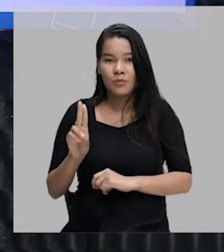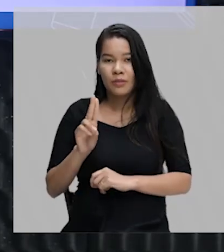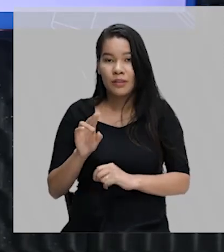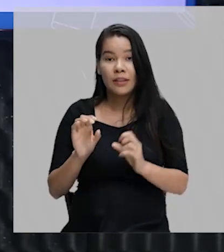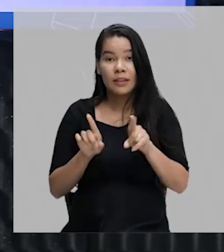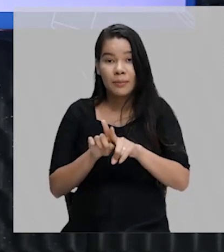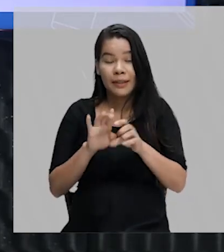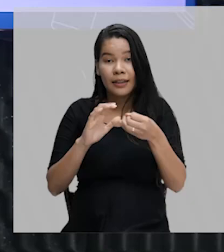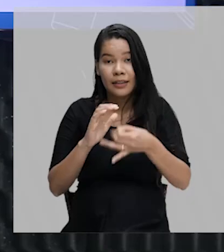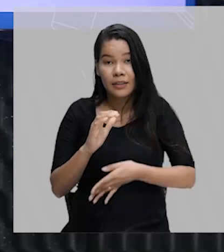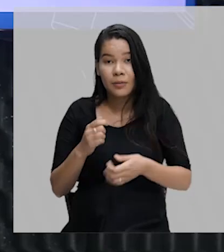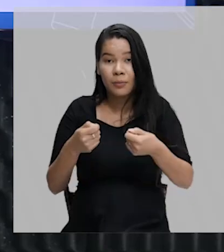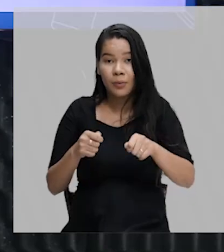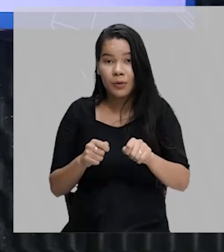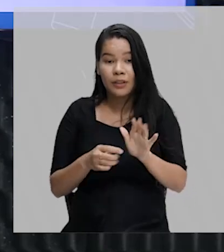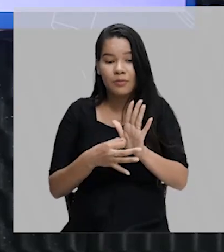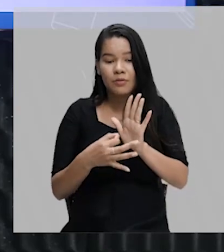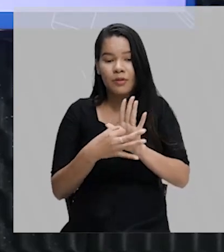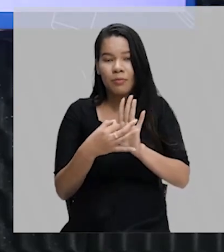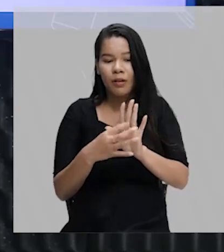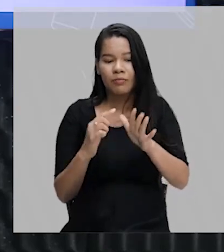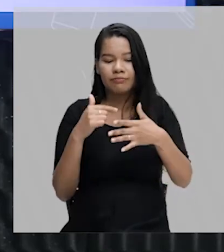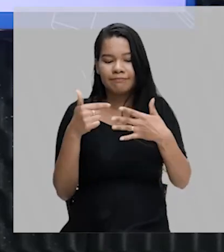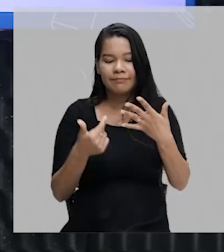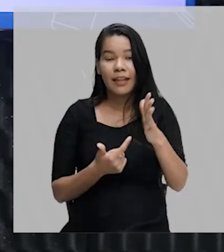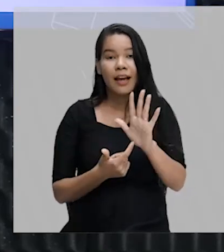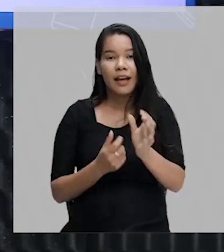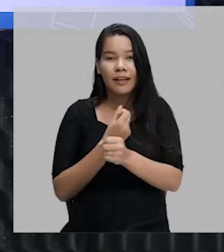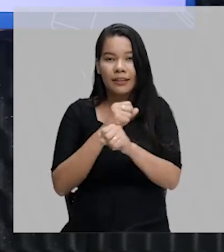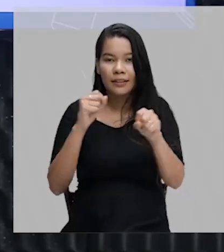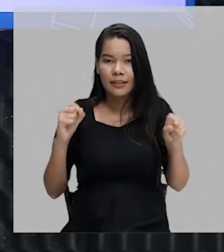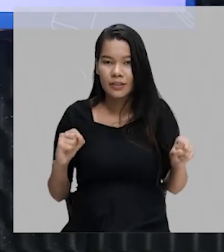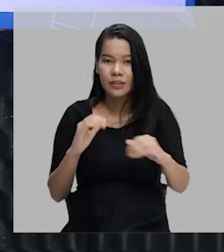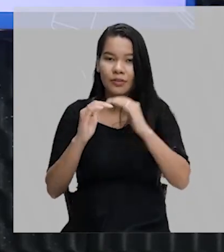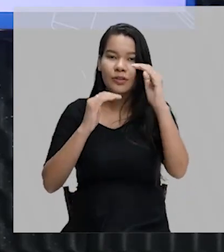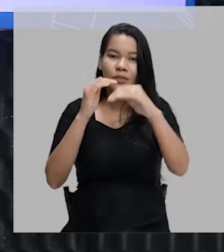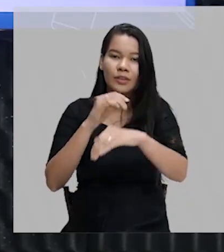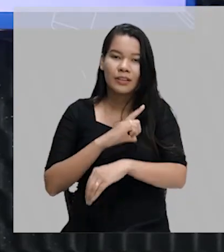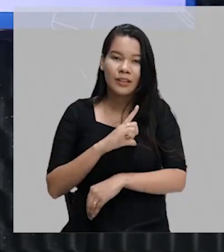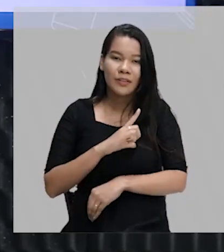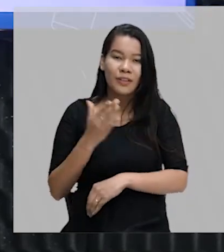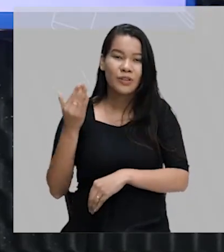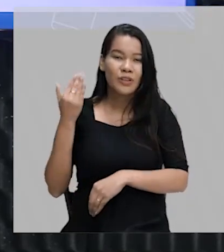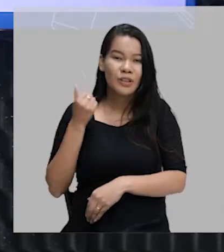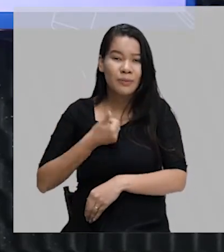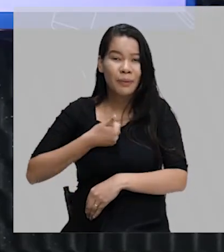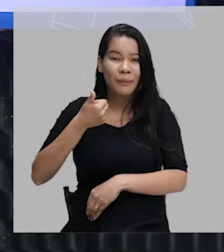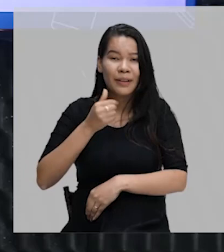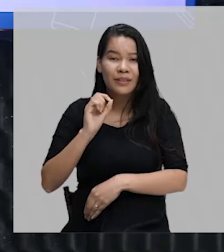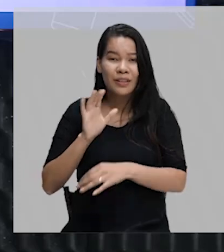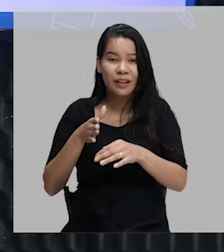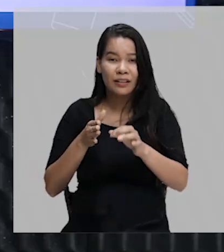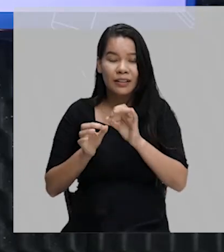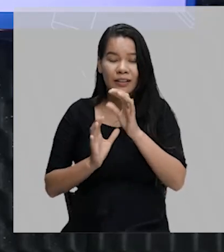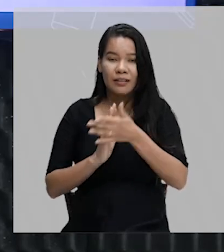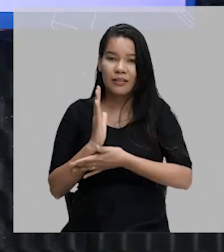características. Podemos citar a grande evolução que teve desde as primeiras redes criadas. Vocês